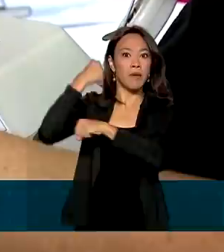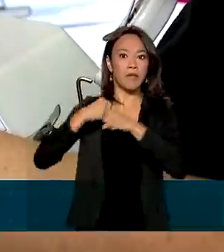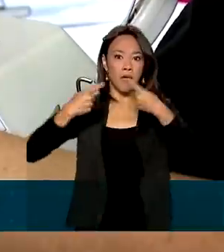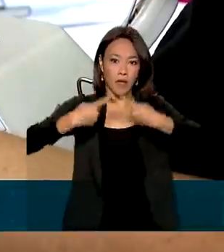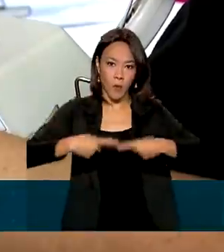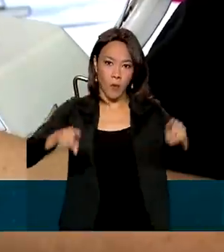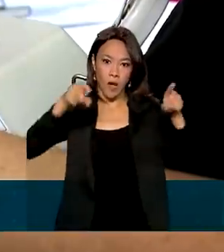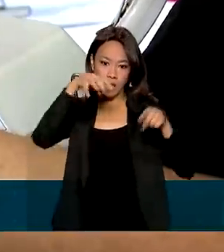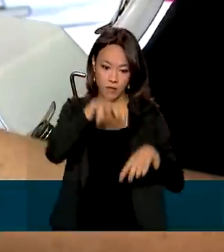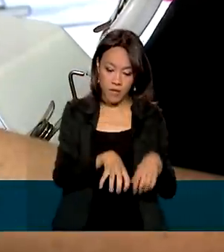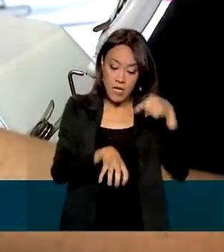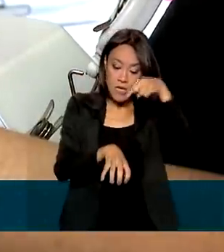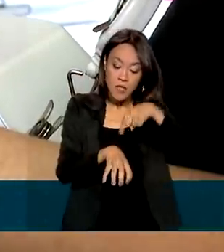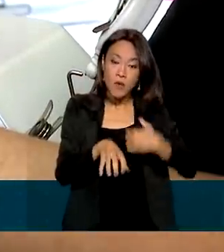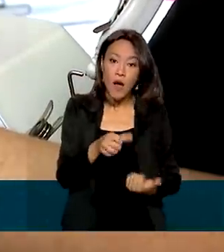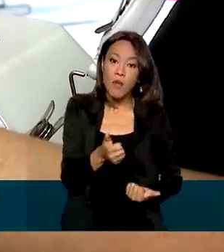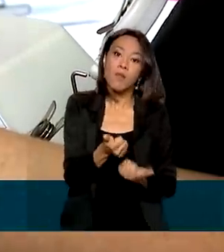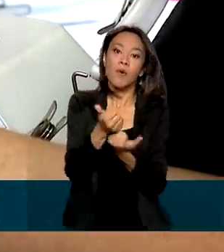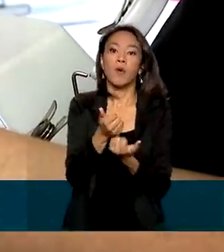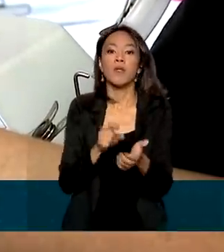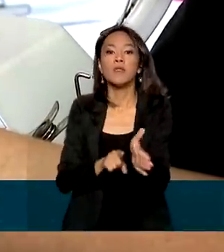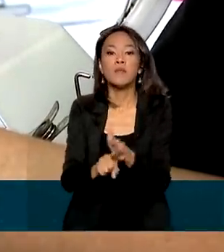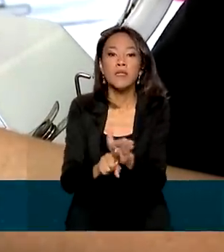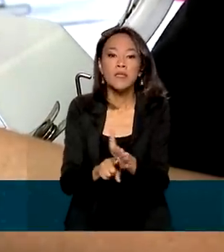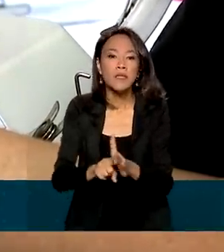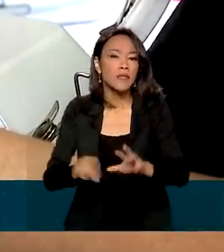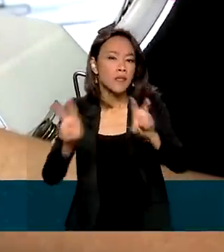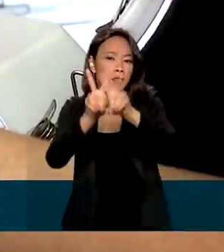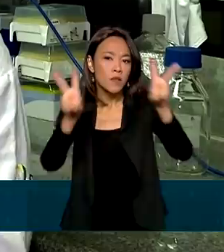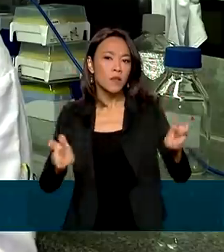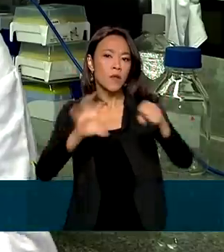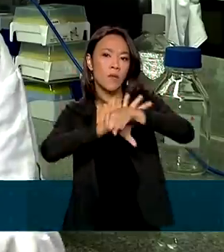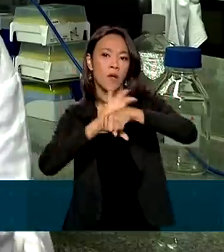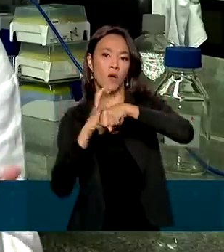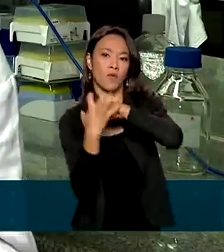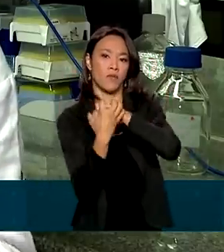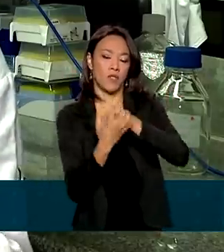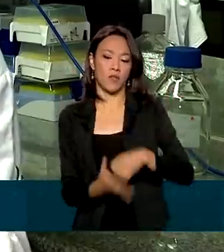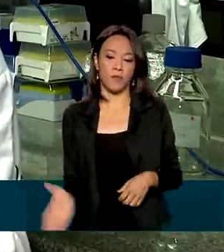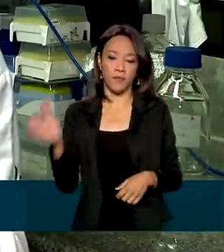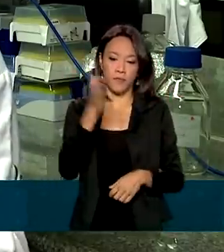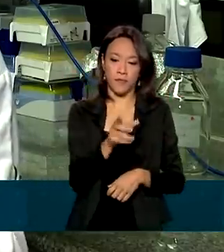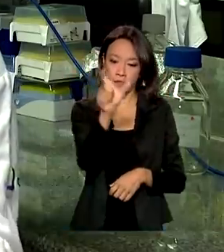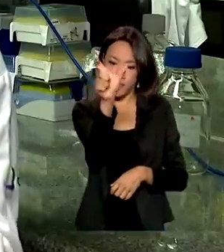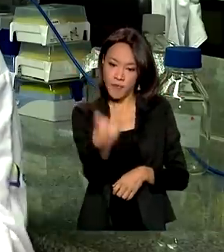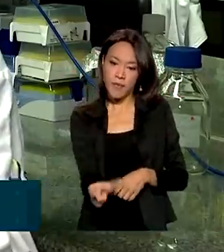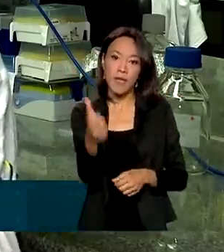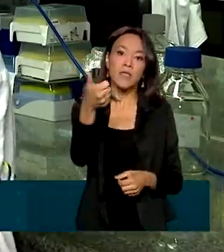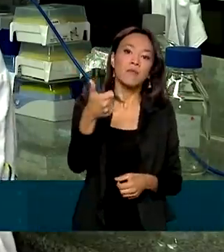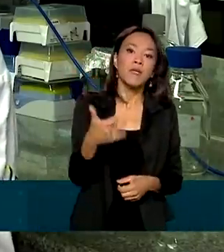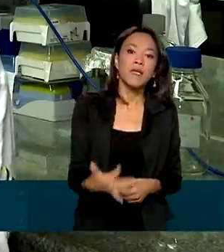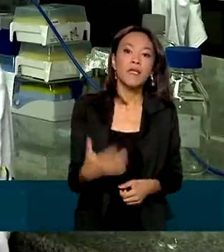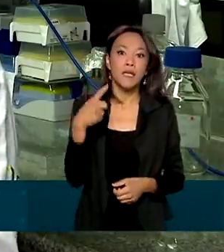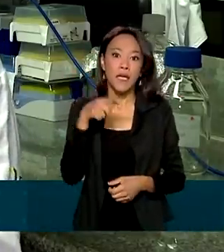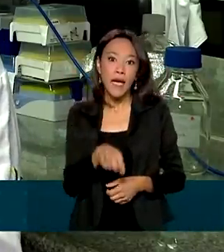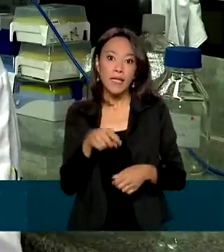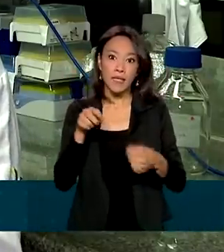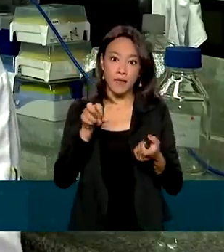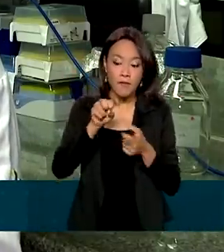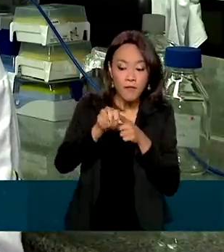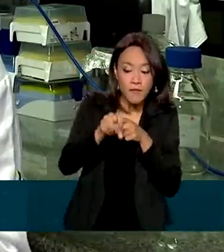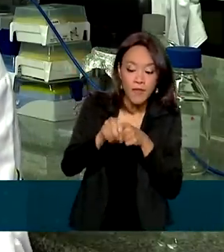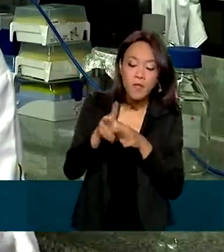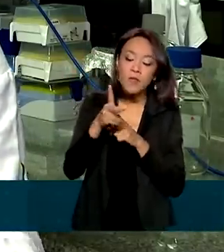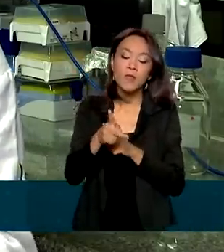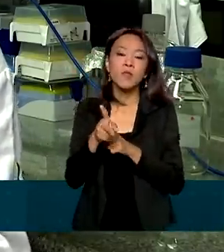passado e auxiliou nas pesquisas relacionadas a convide para nós podemos ver que que essa proteína da vida dela sofre